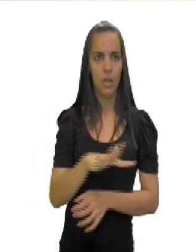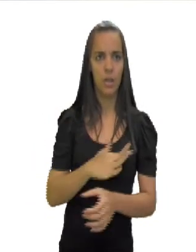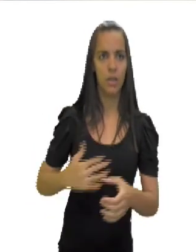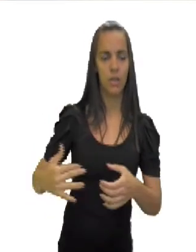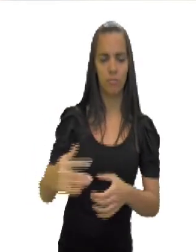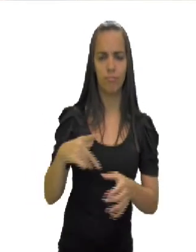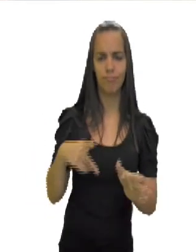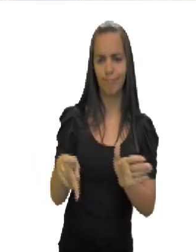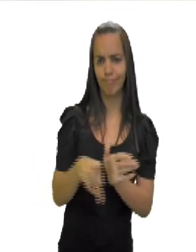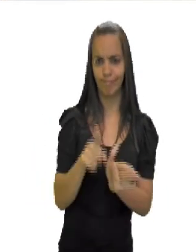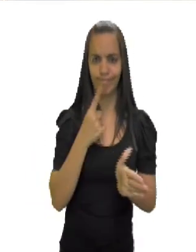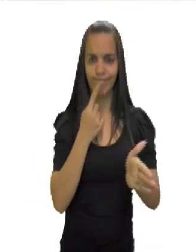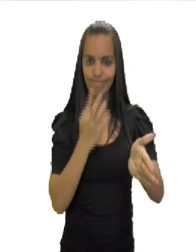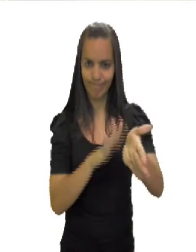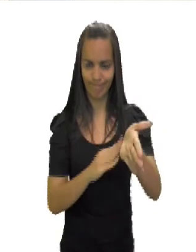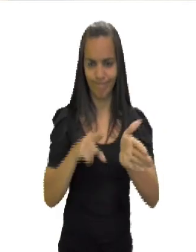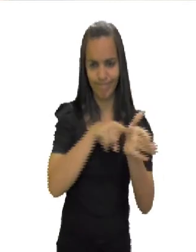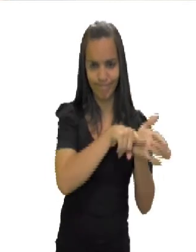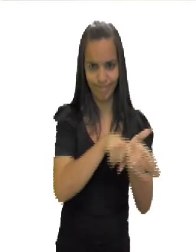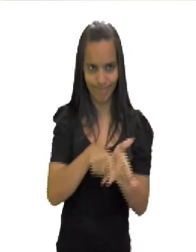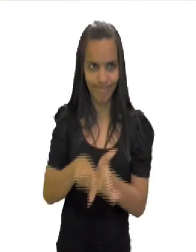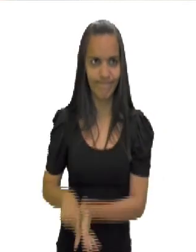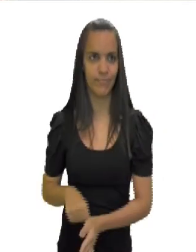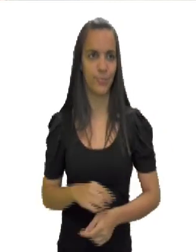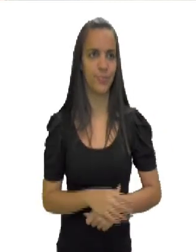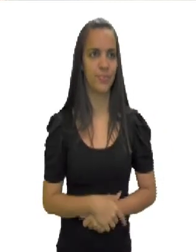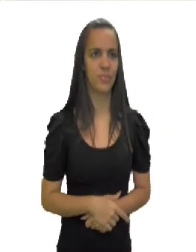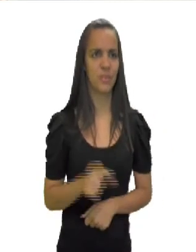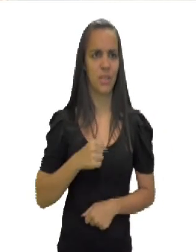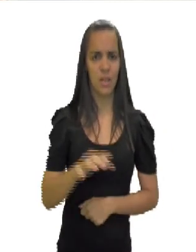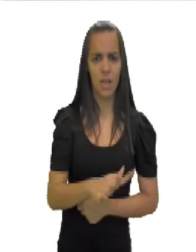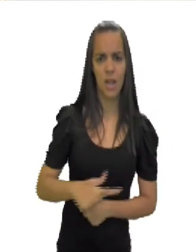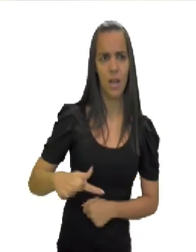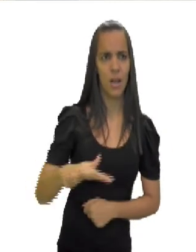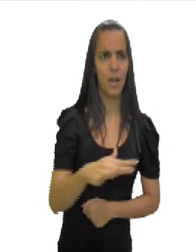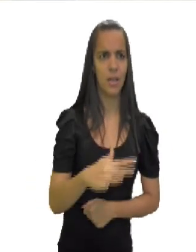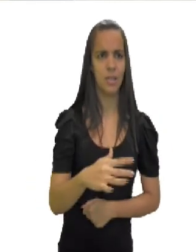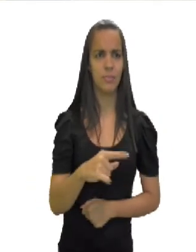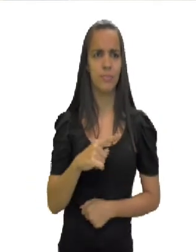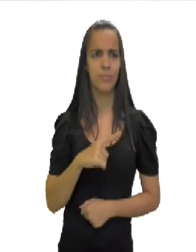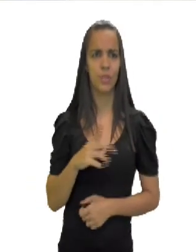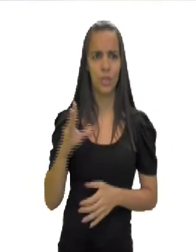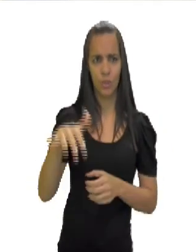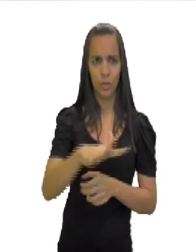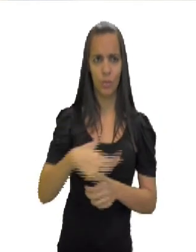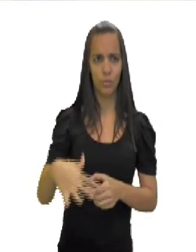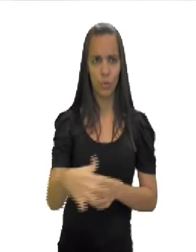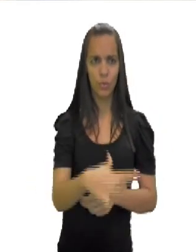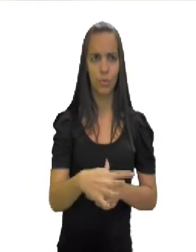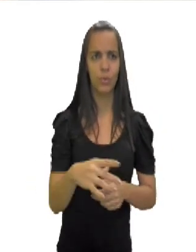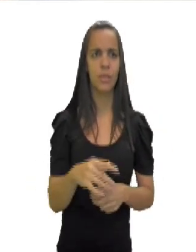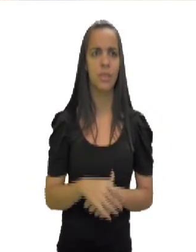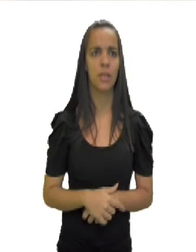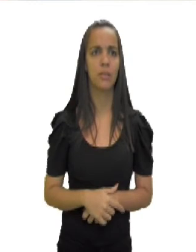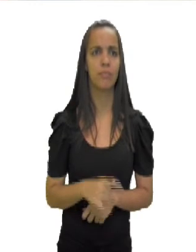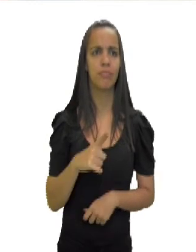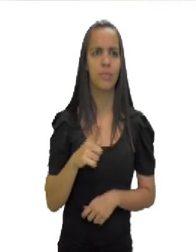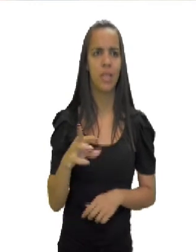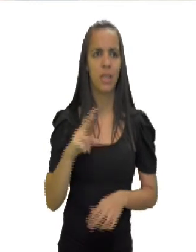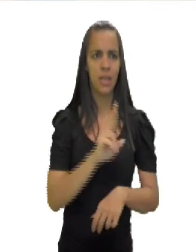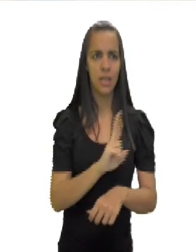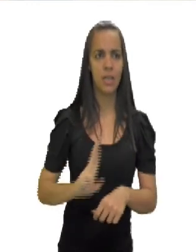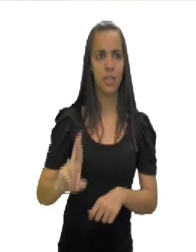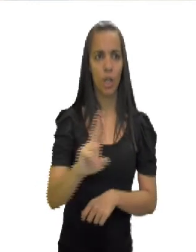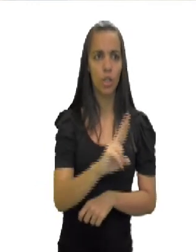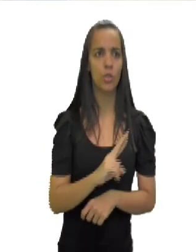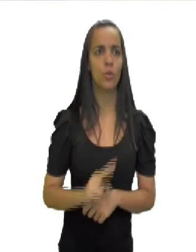hematologia e hemoterapia. A área de abrangência do Hemocentro compreende as regiões dos Vales